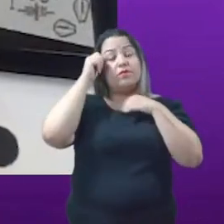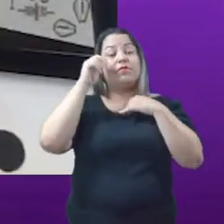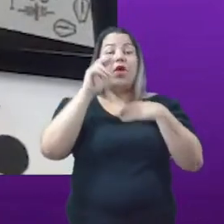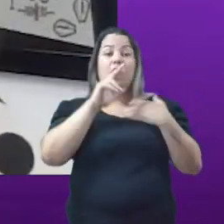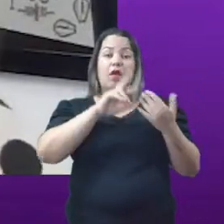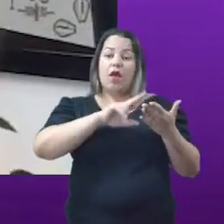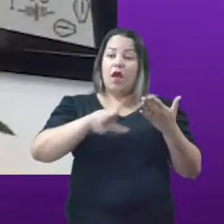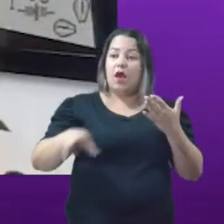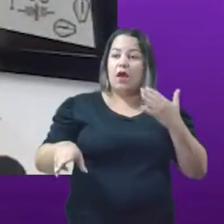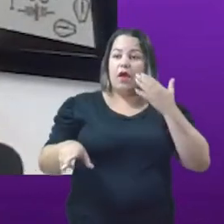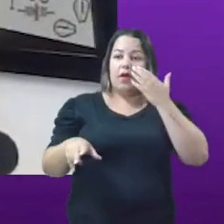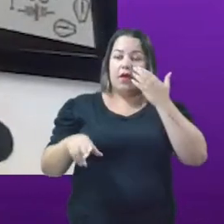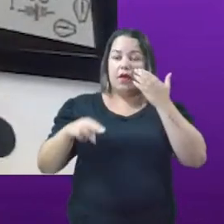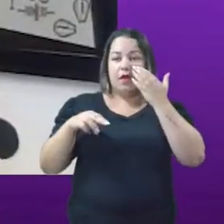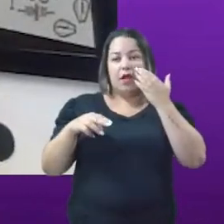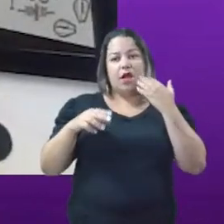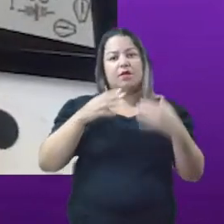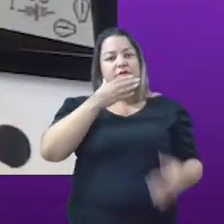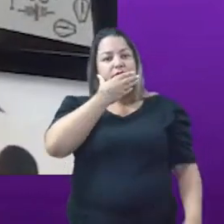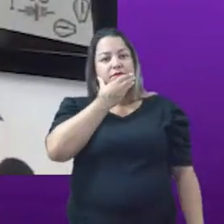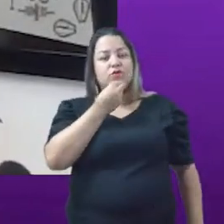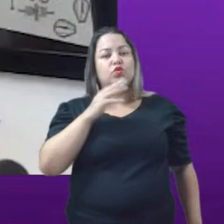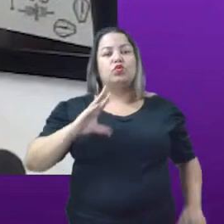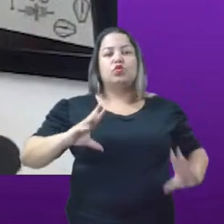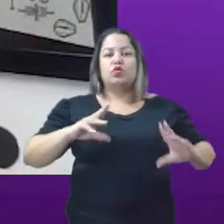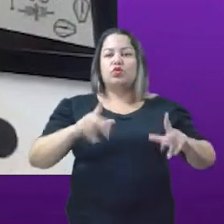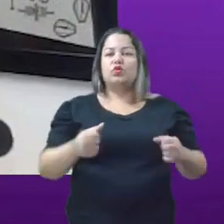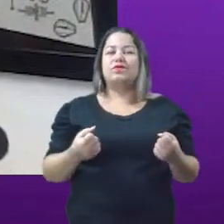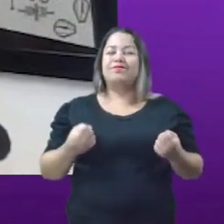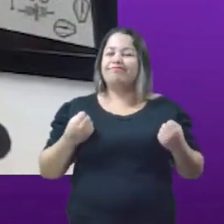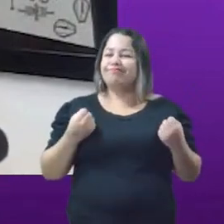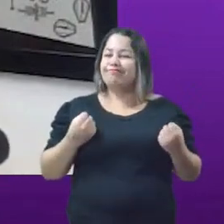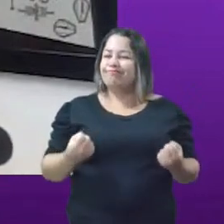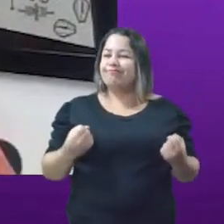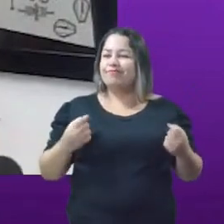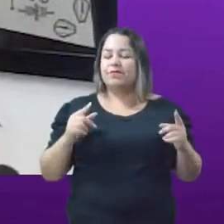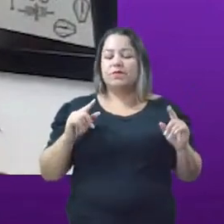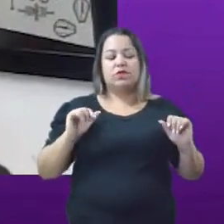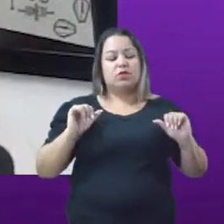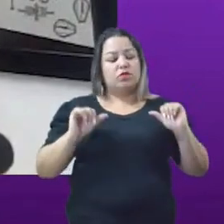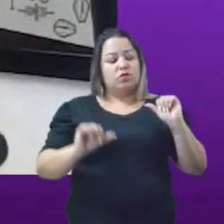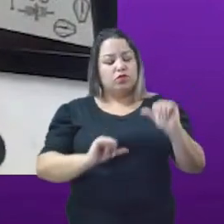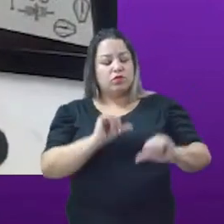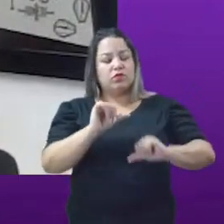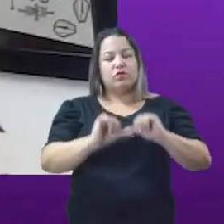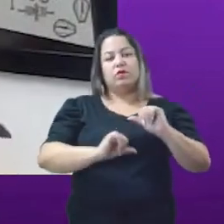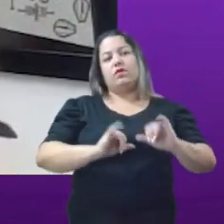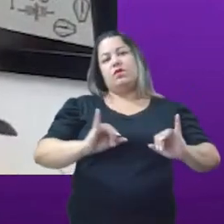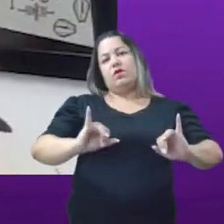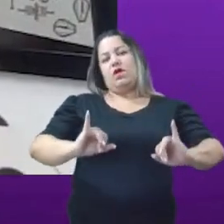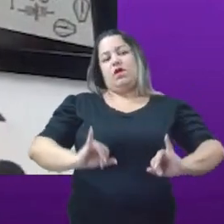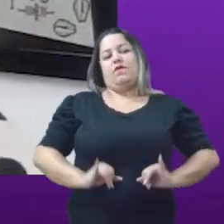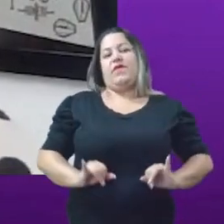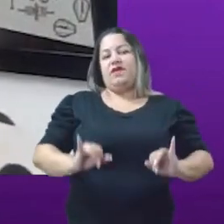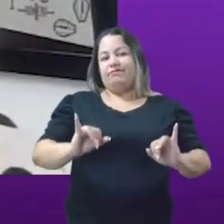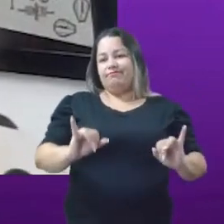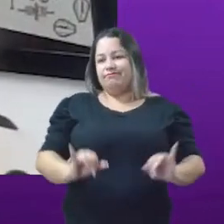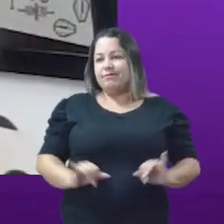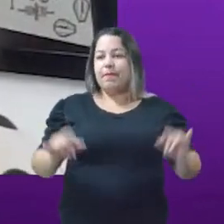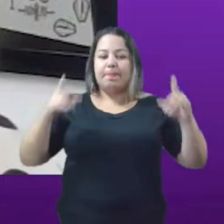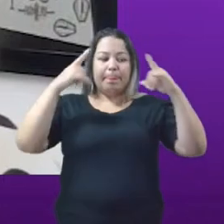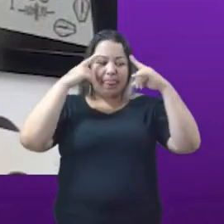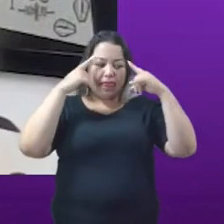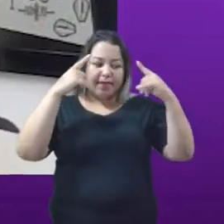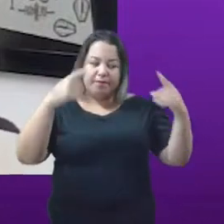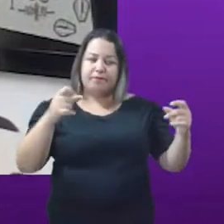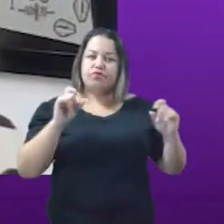a masculinidade tóxica é tudo aquilo que pesa mesmo, é tudo aquilo que torna, de certa forma, violenta a forma de